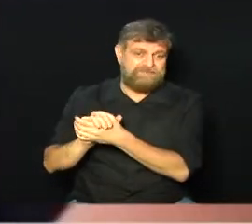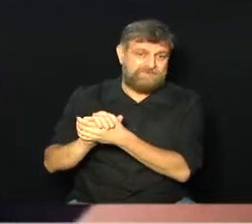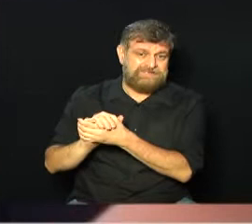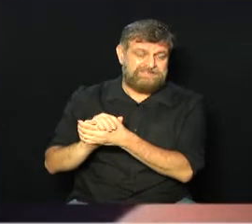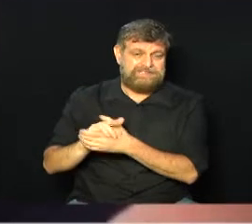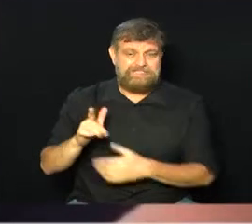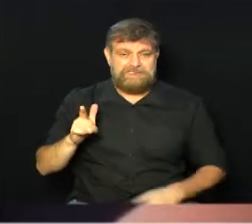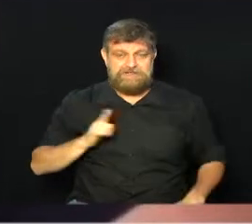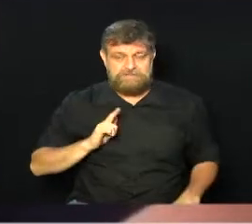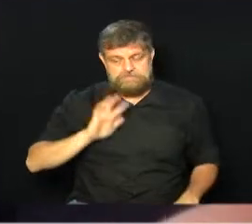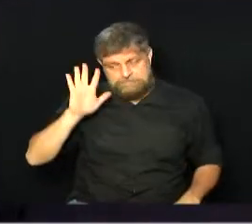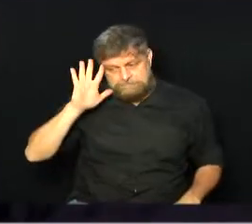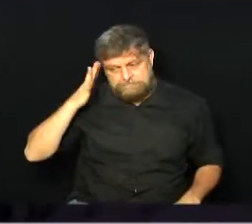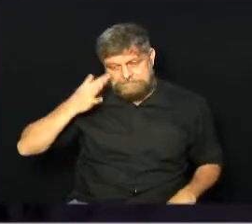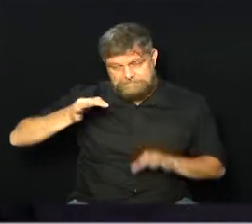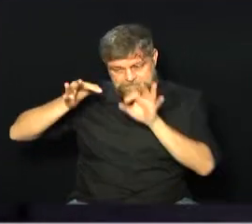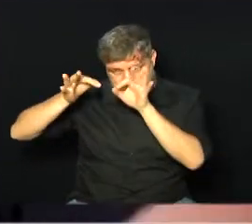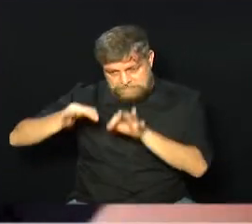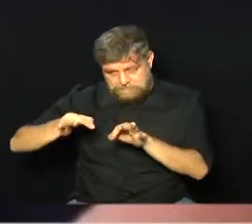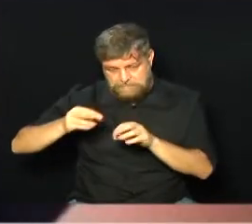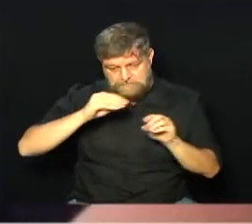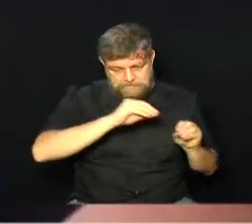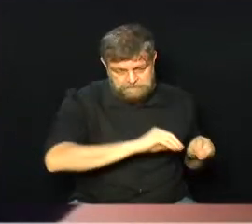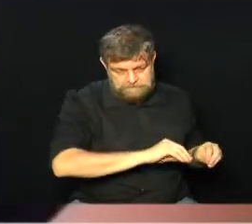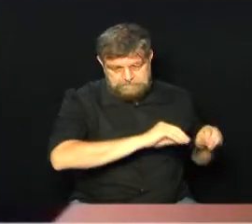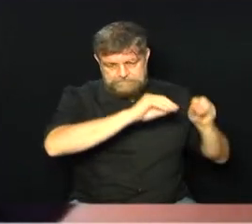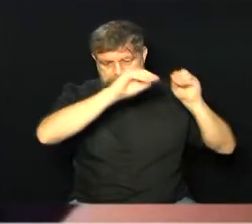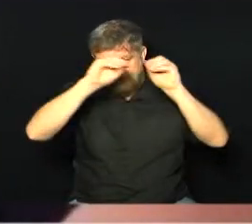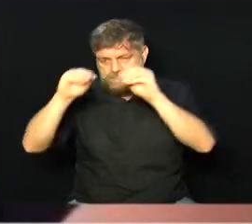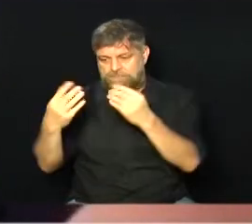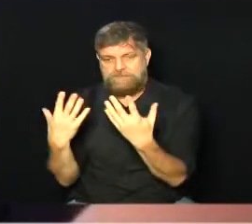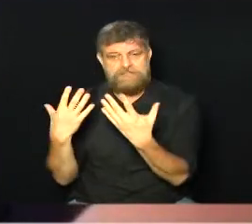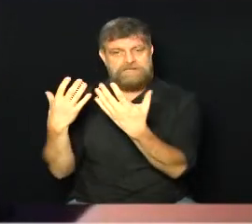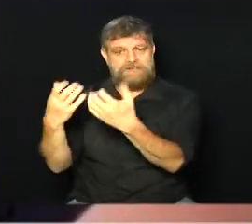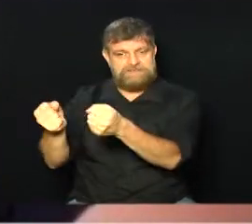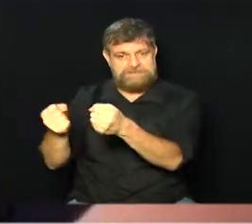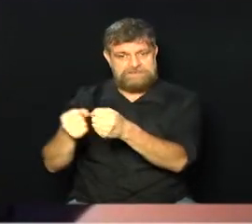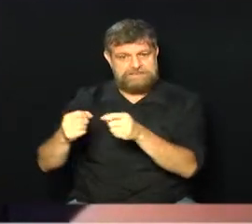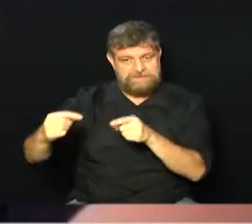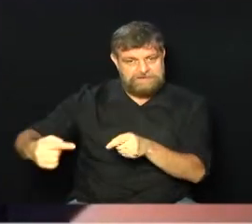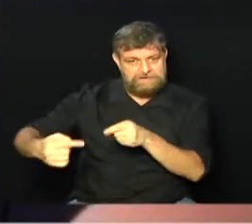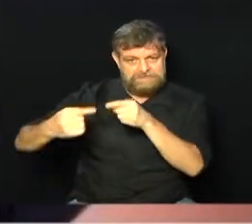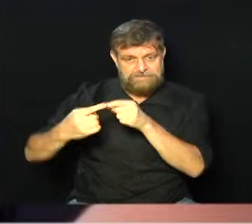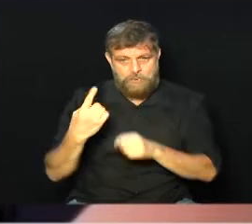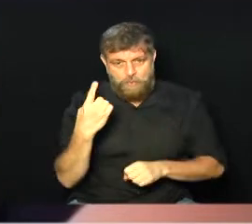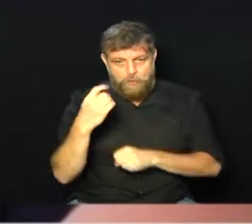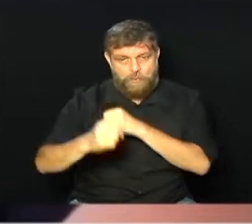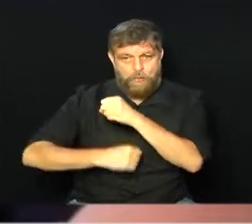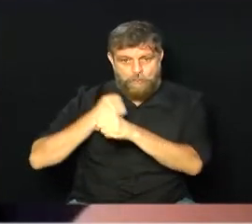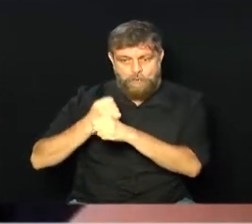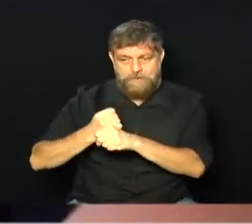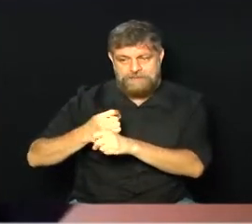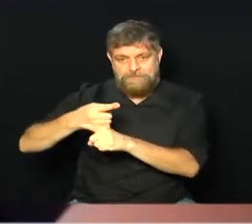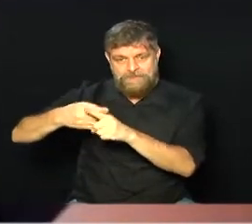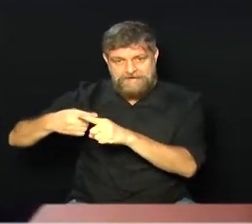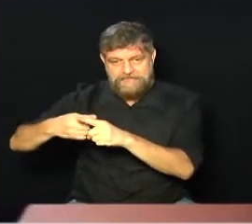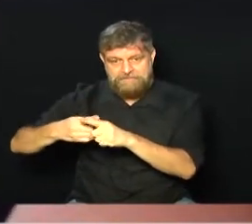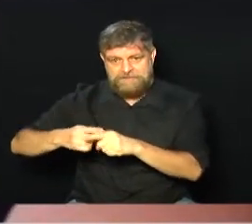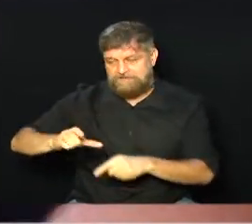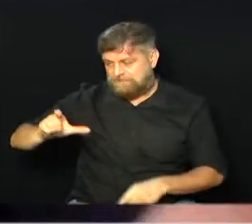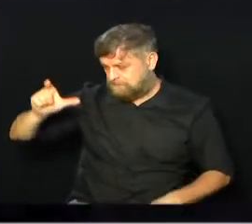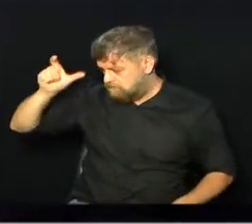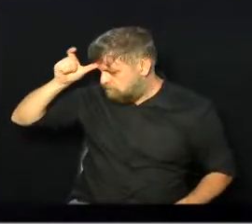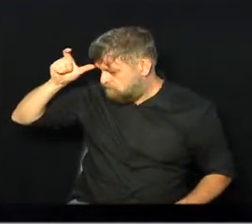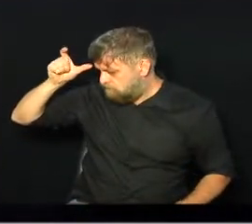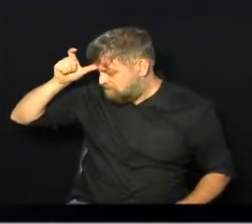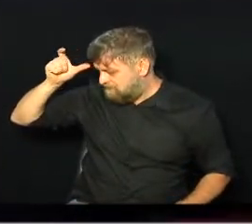e foi a decisão mais correta que eu tive de aceitar esse desafio. Fiquei 1 ano e meio na Turquia, no Gaziantep, né,